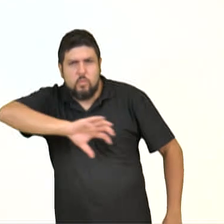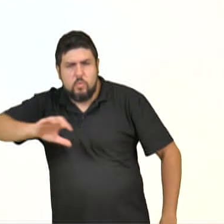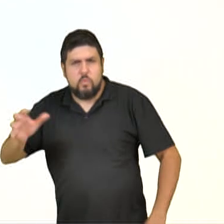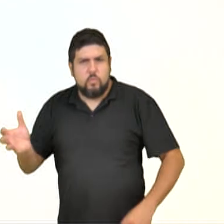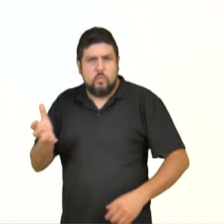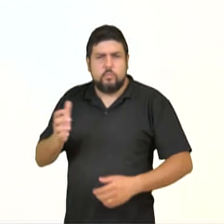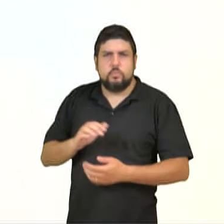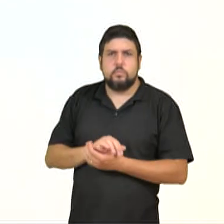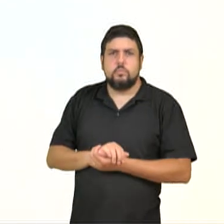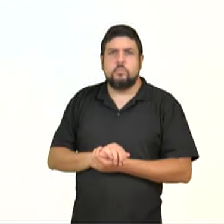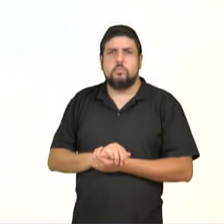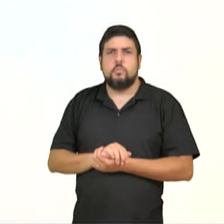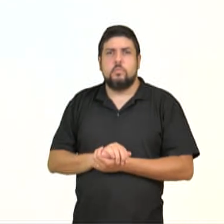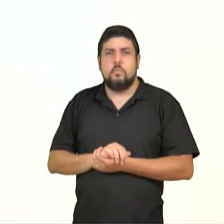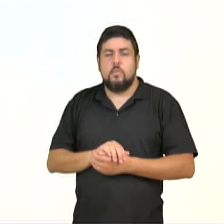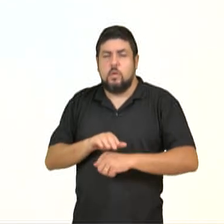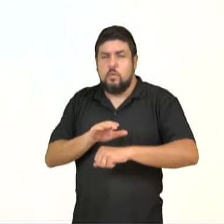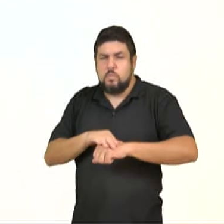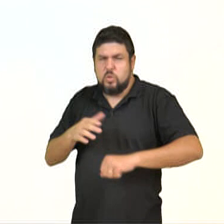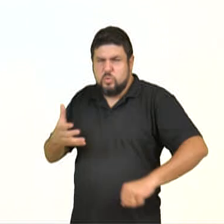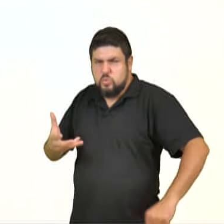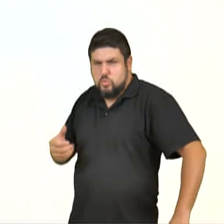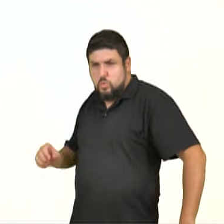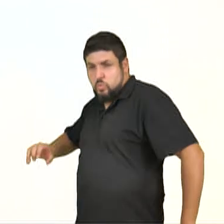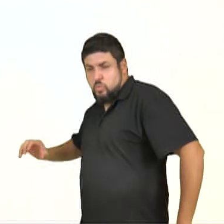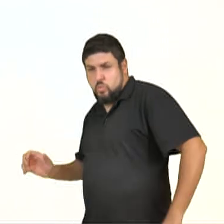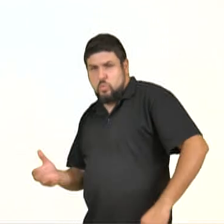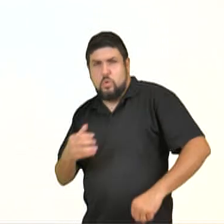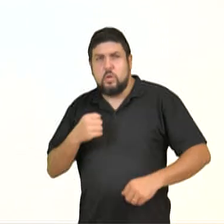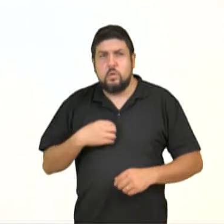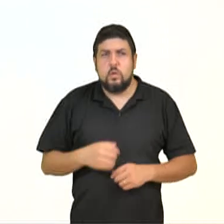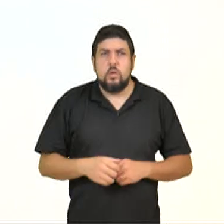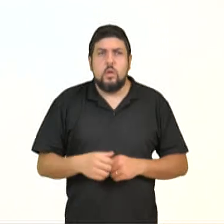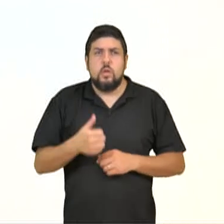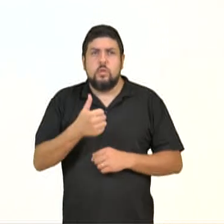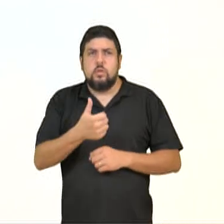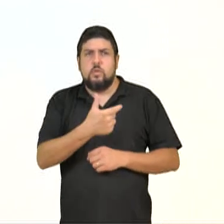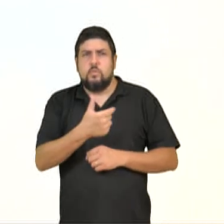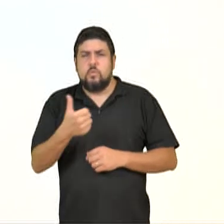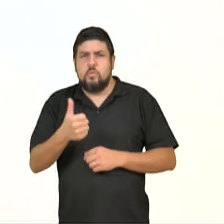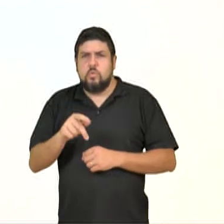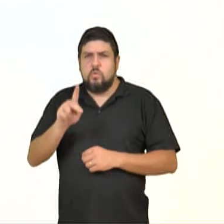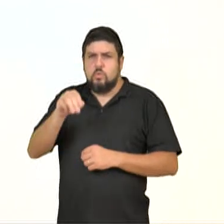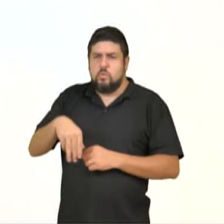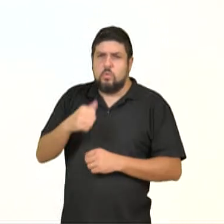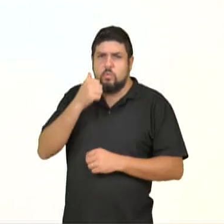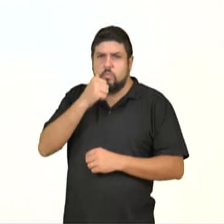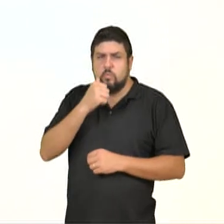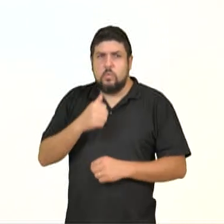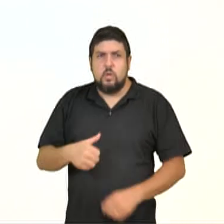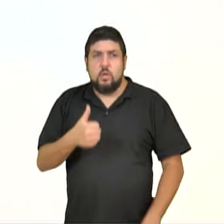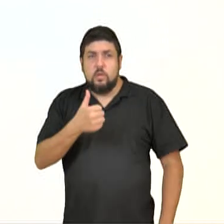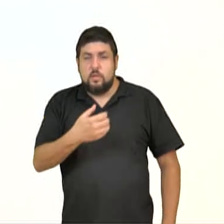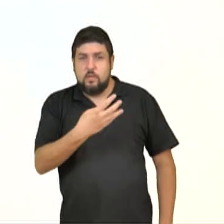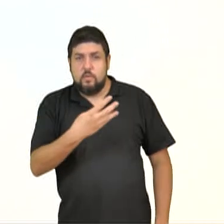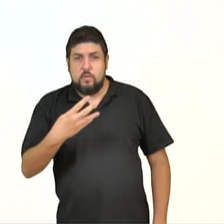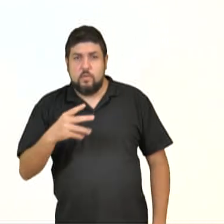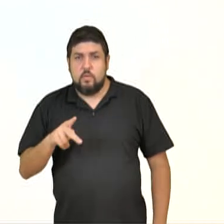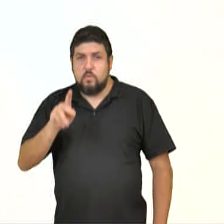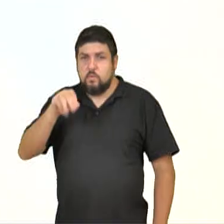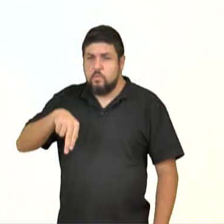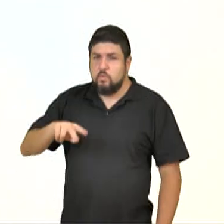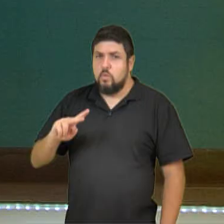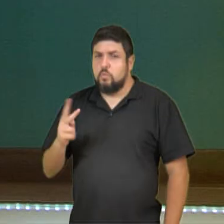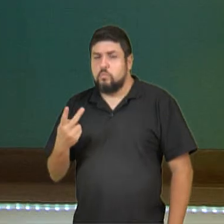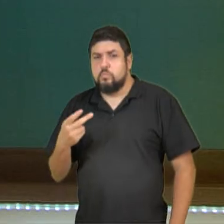mais veloz foi de 121 km no feminino e 144 no masculino. E é um esporte muito popular nos Estados Unidos, ganharam medalhas